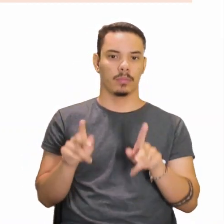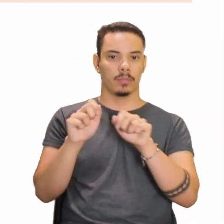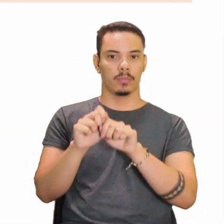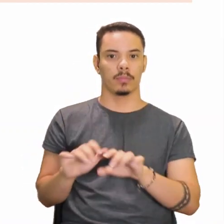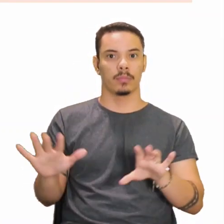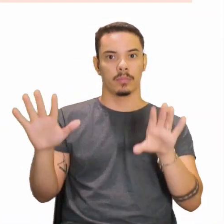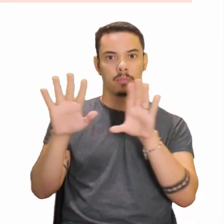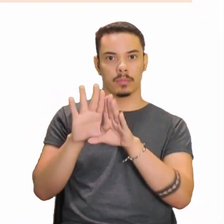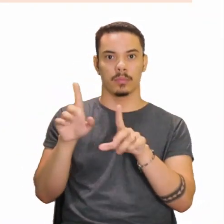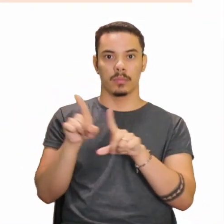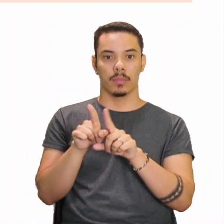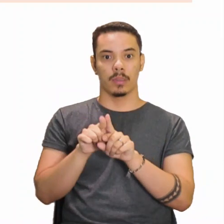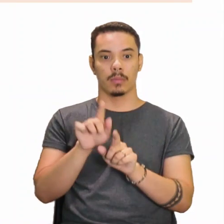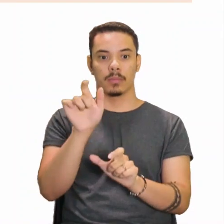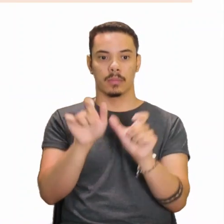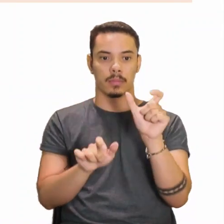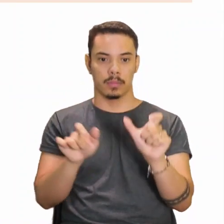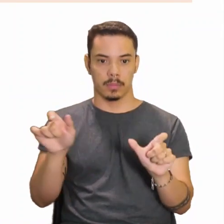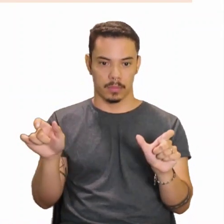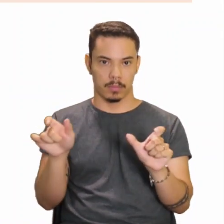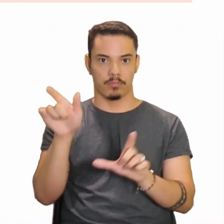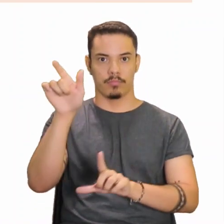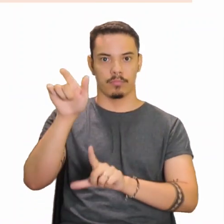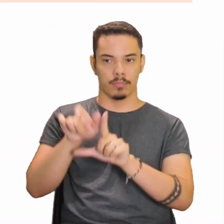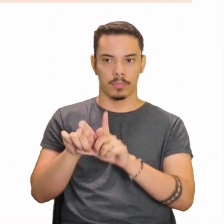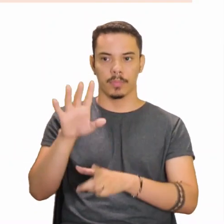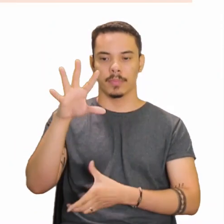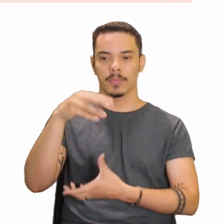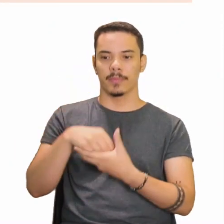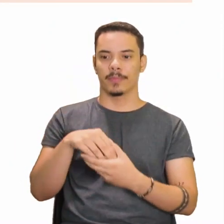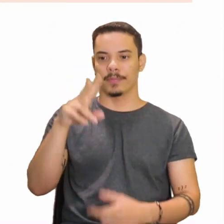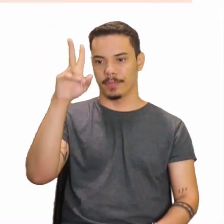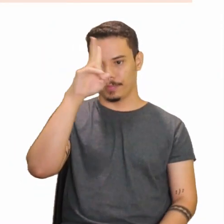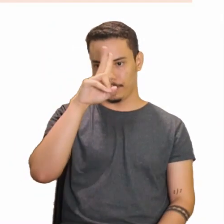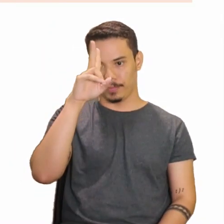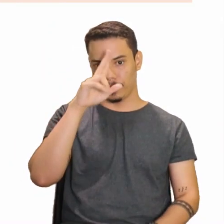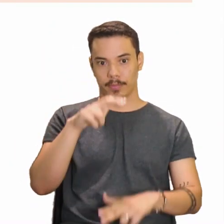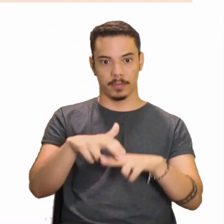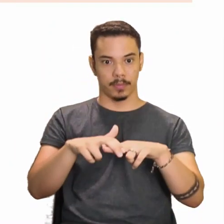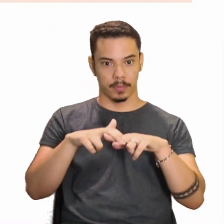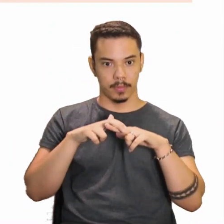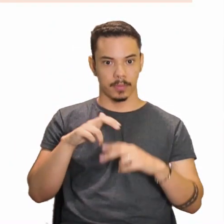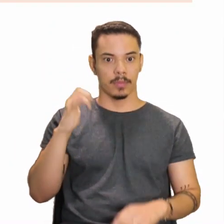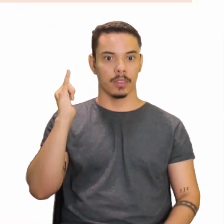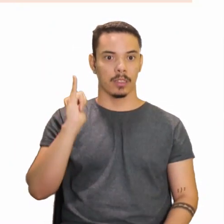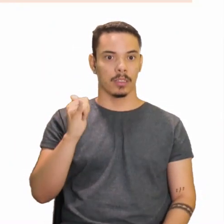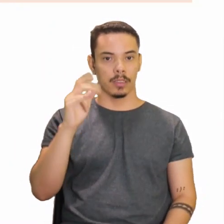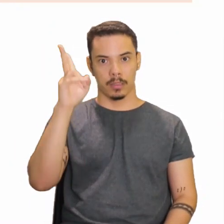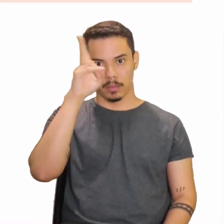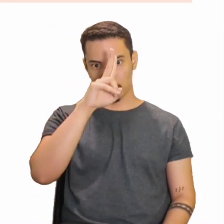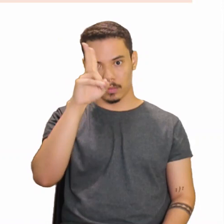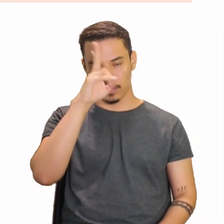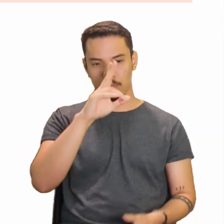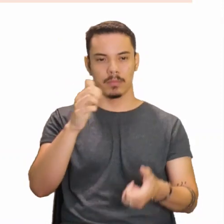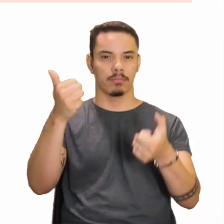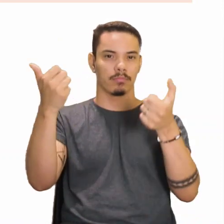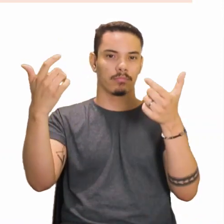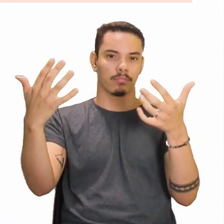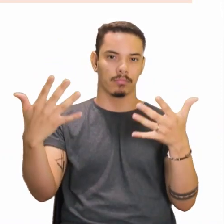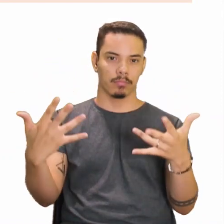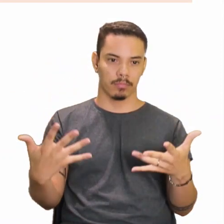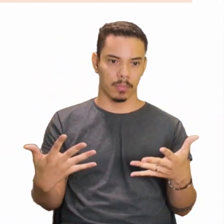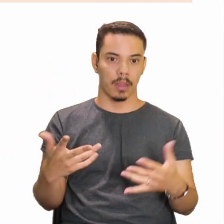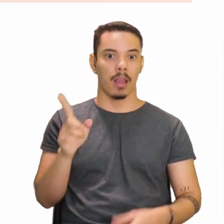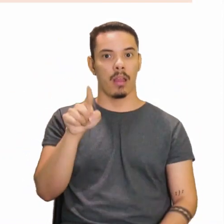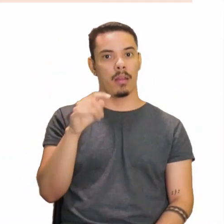balões, né, os personagens, tá certo? Então, as histórias em quadrinho, elas contam, não é uma